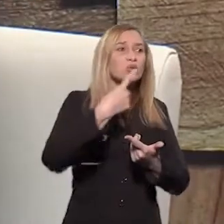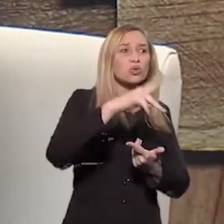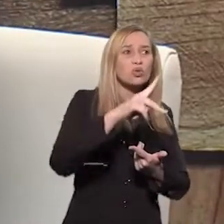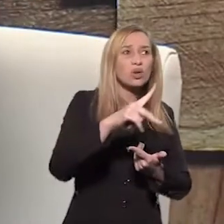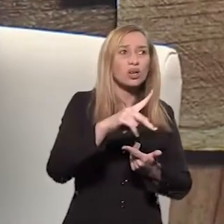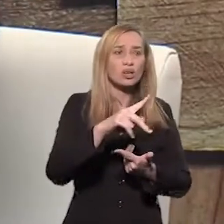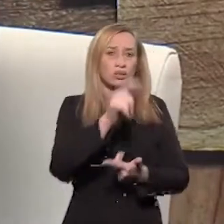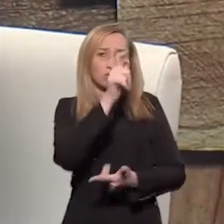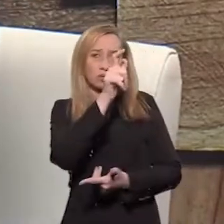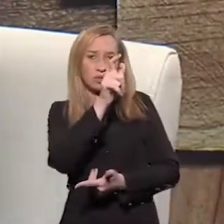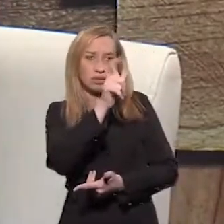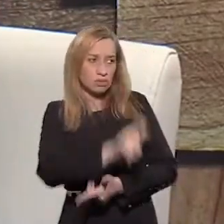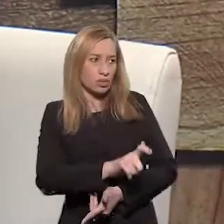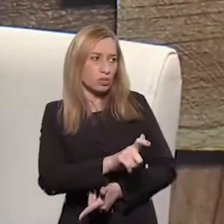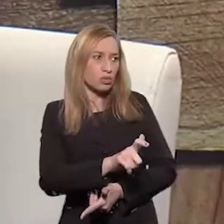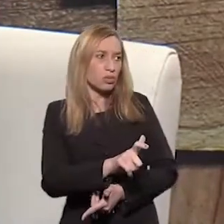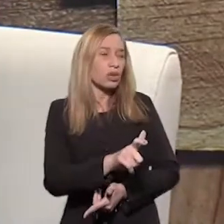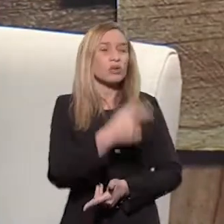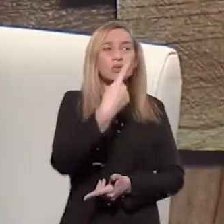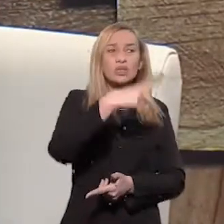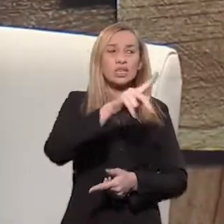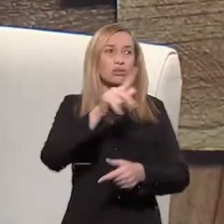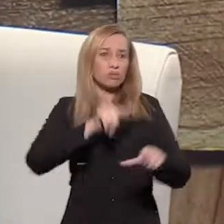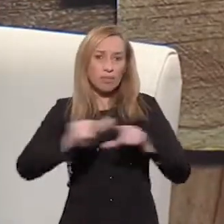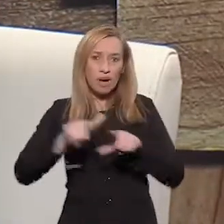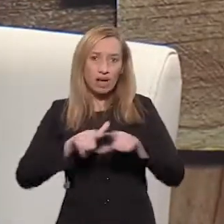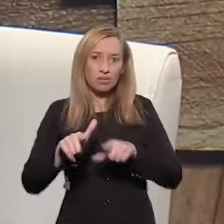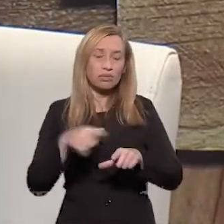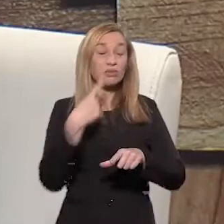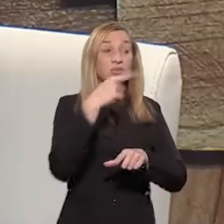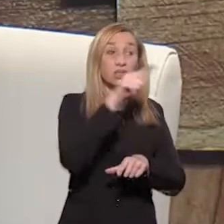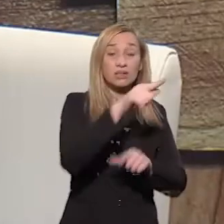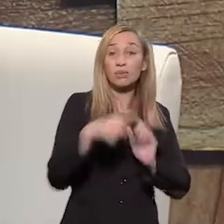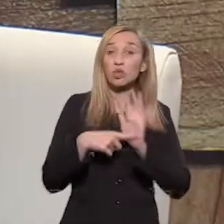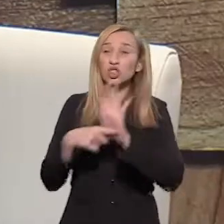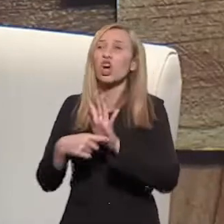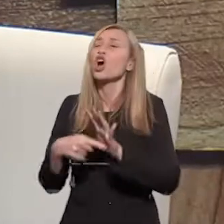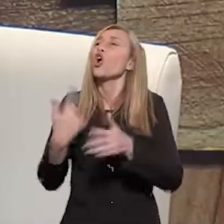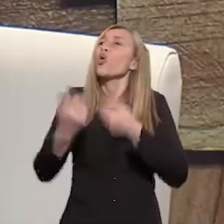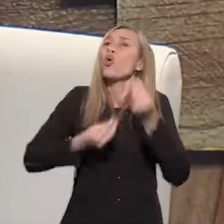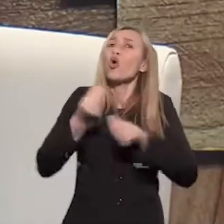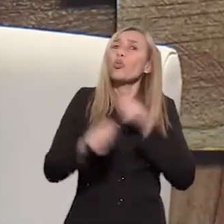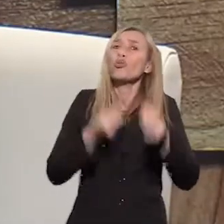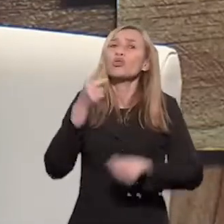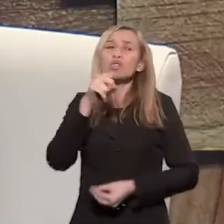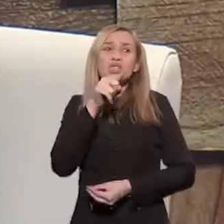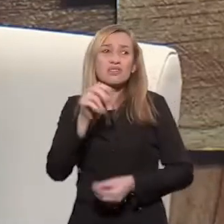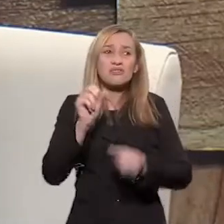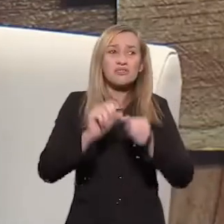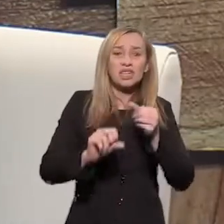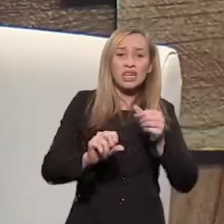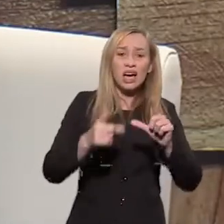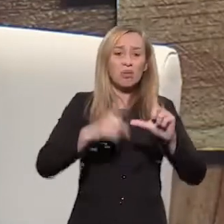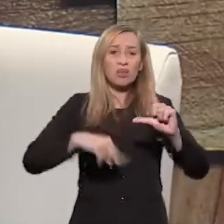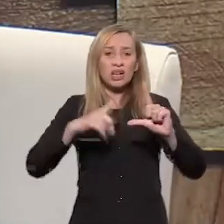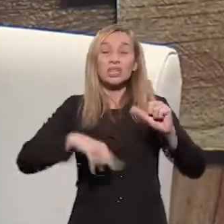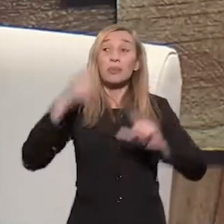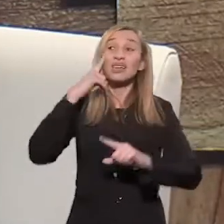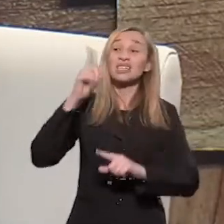necessariamente com a sua cara, né? Para o seu trabalho, que você vai expor. Como é que é fazer pensando em outra